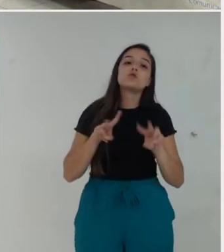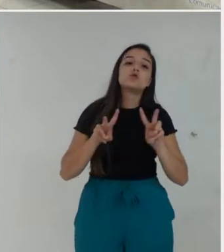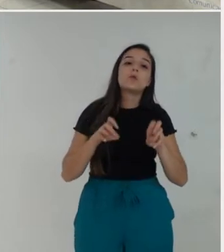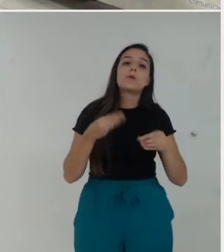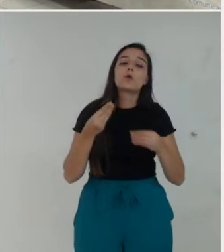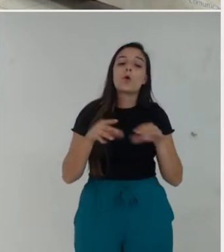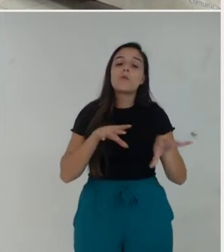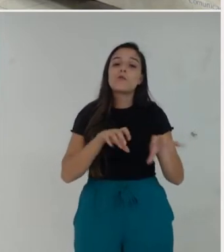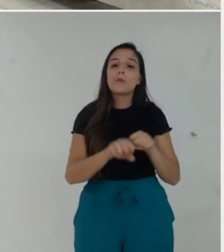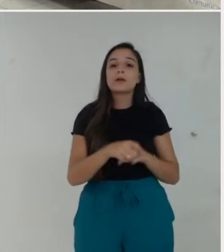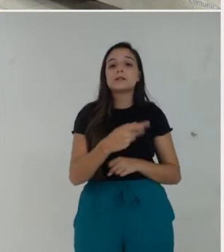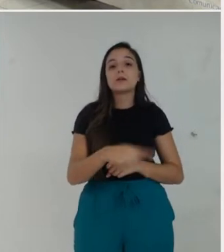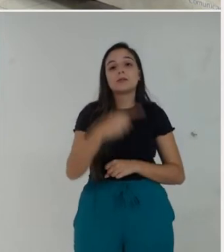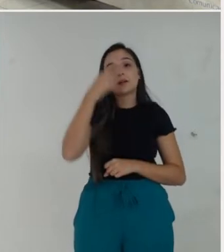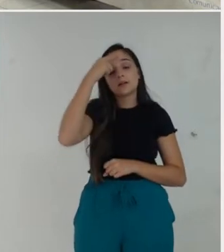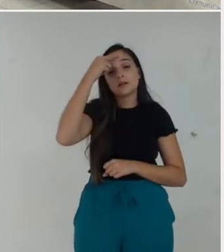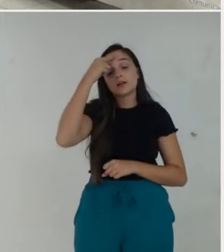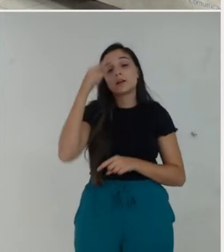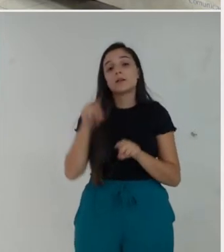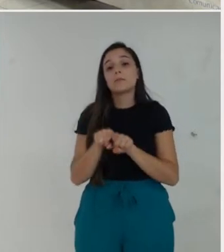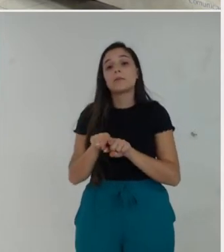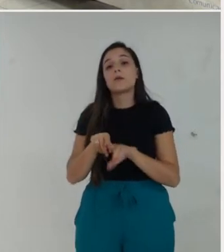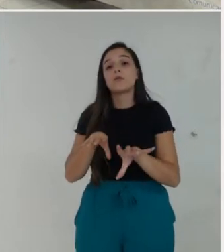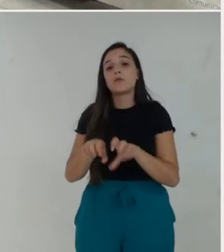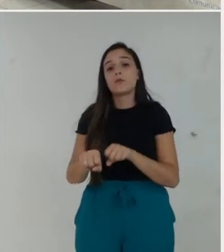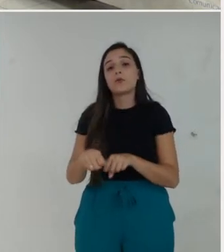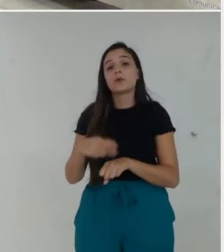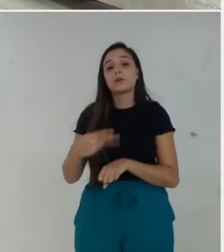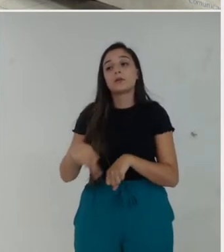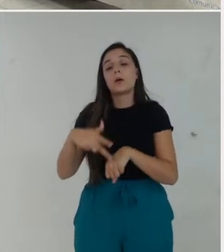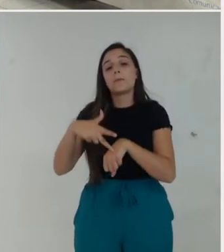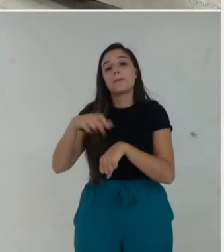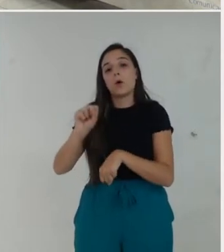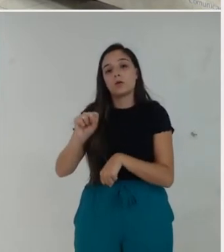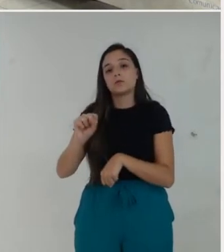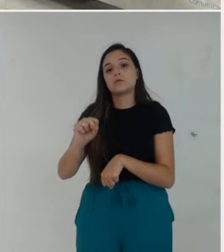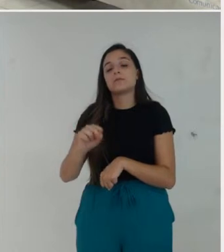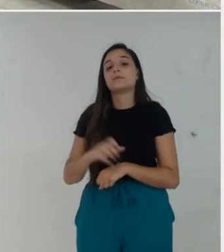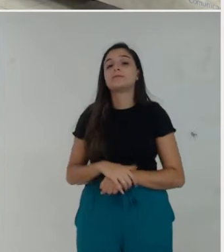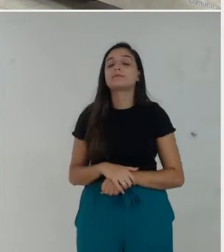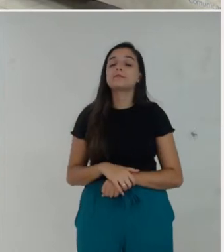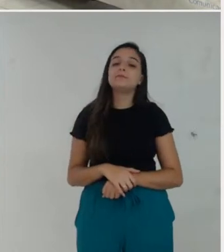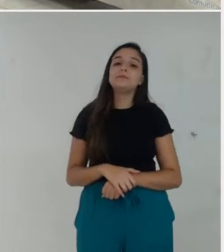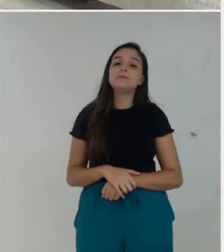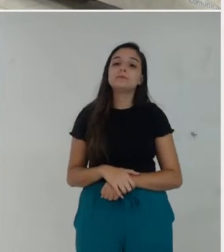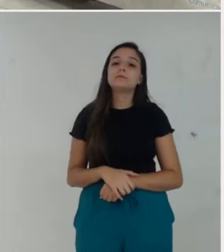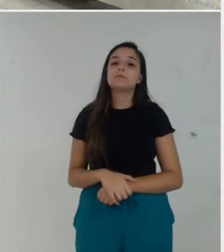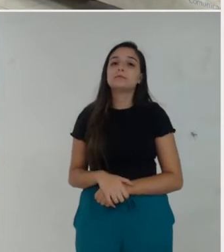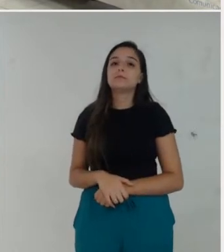alunos da graduação quanto dos alunos e alunas da pós-graduação. Então,